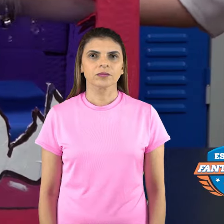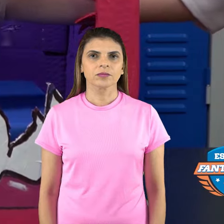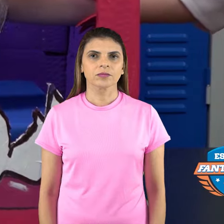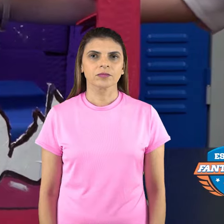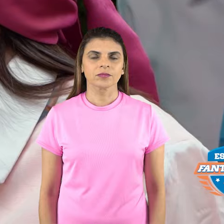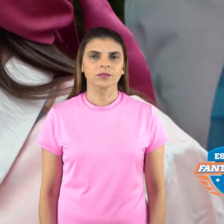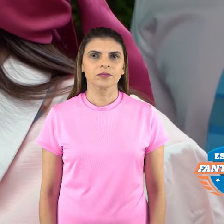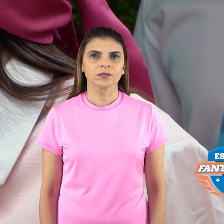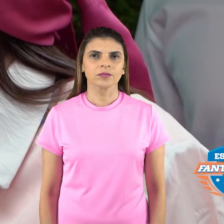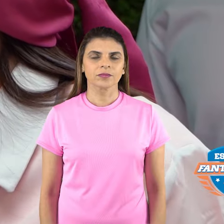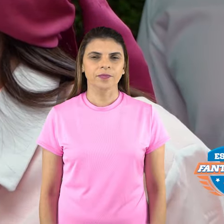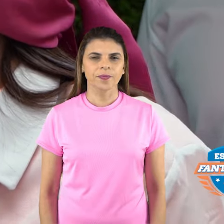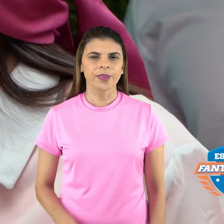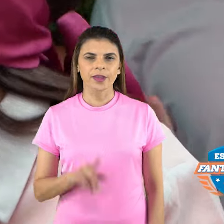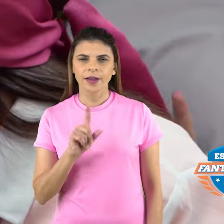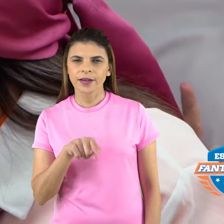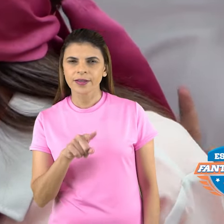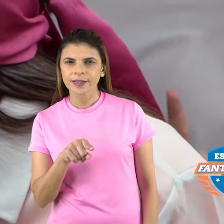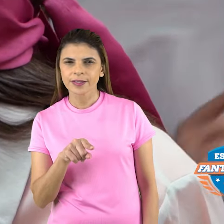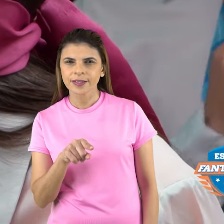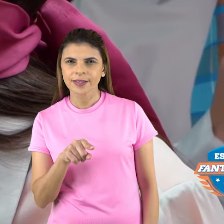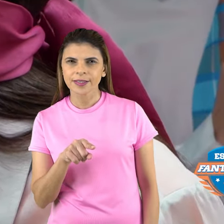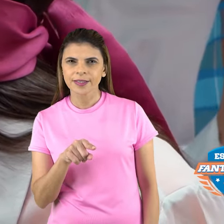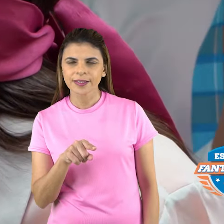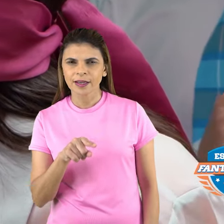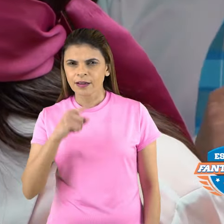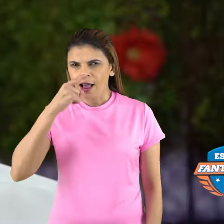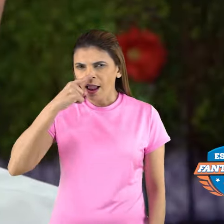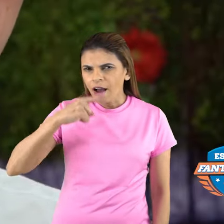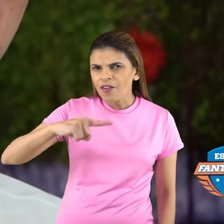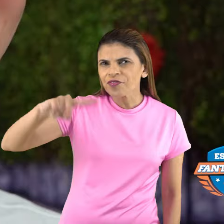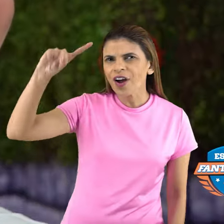É um elefante?